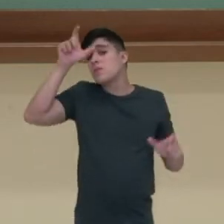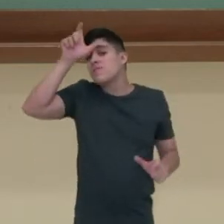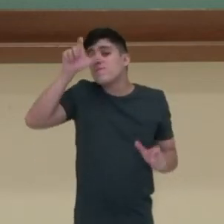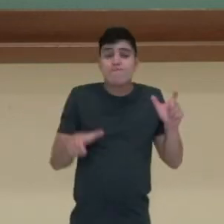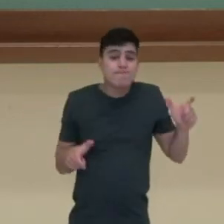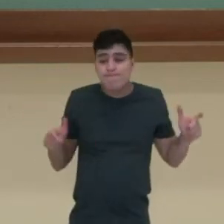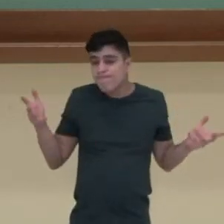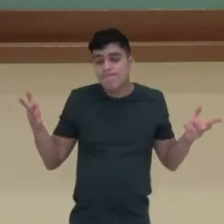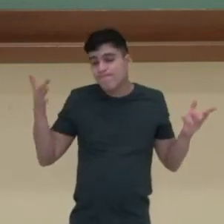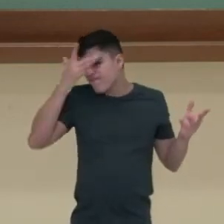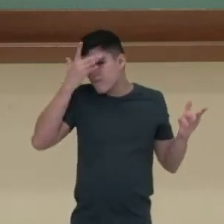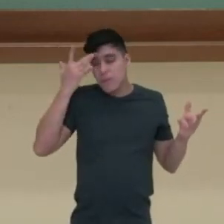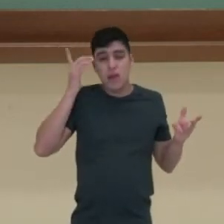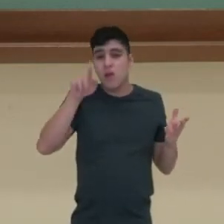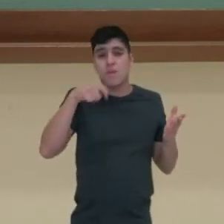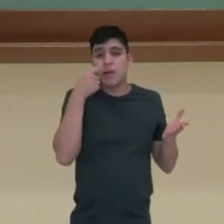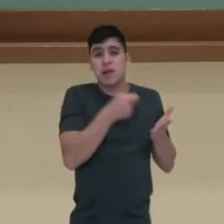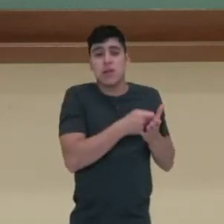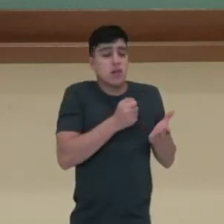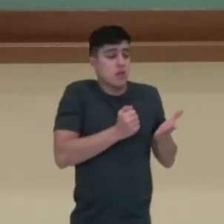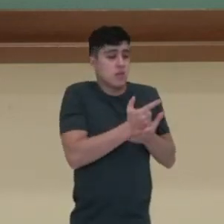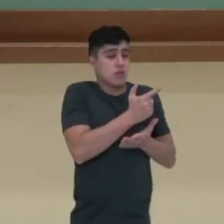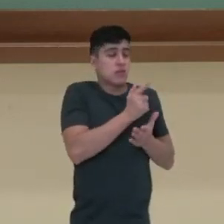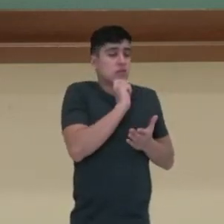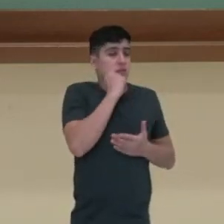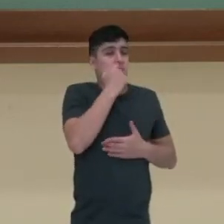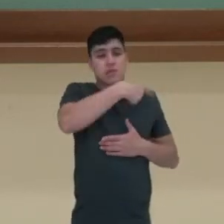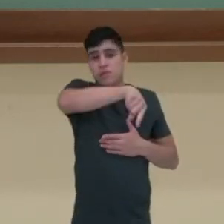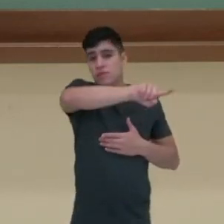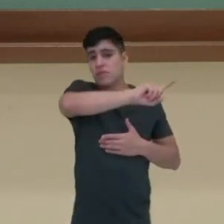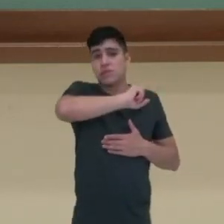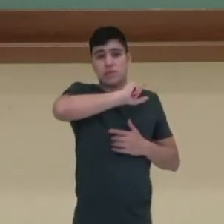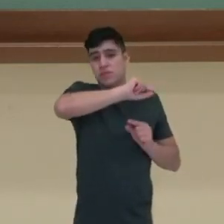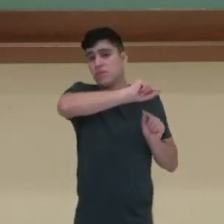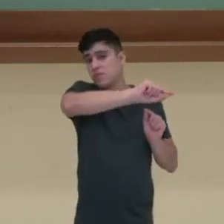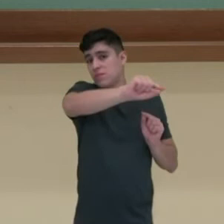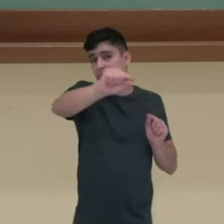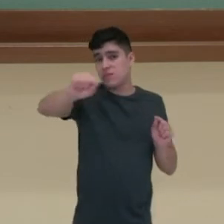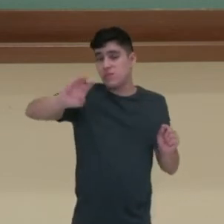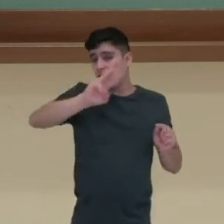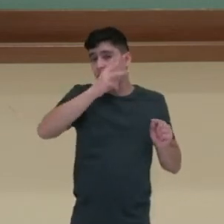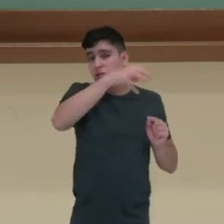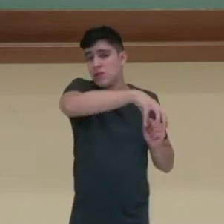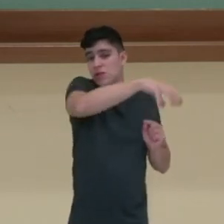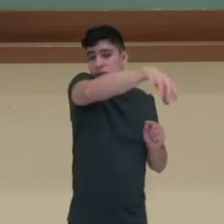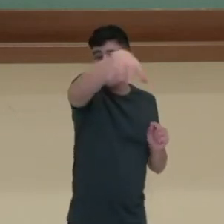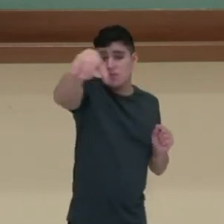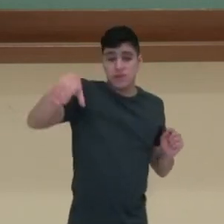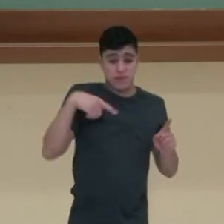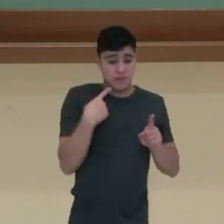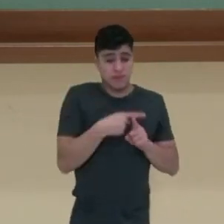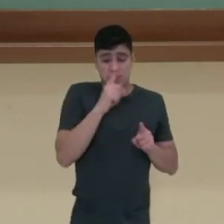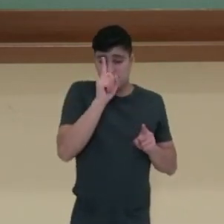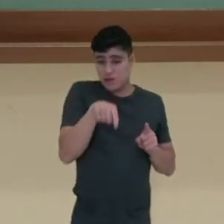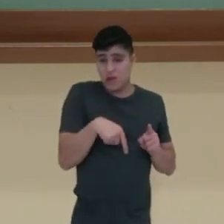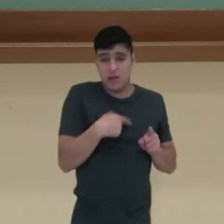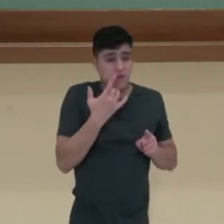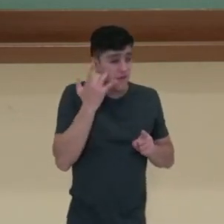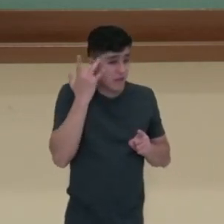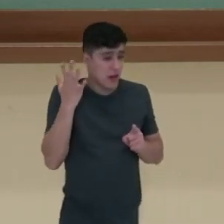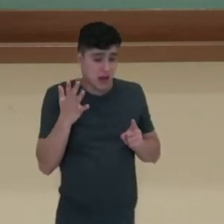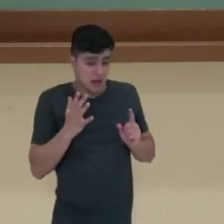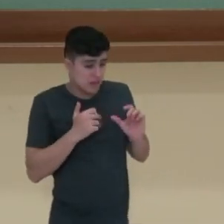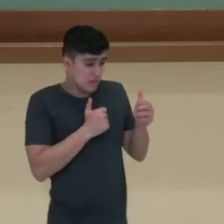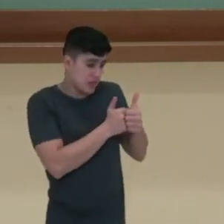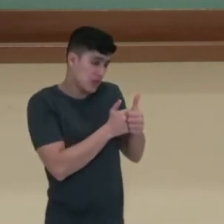pessoas sejam obrigadas a comprar o pão dos 3 lugares, por simples facilidade de estar